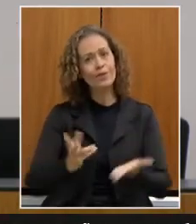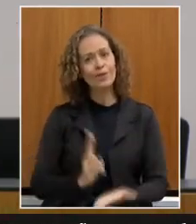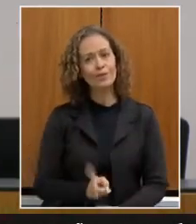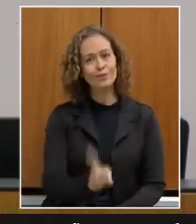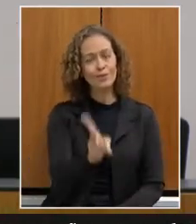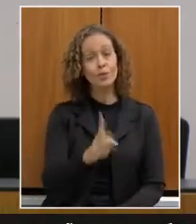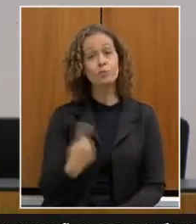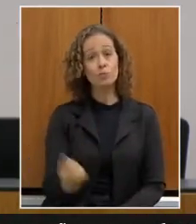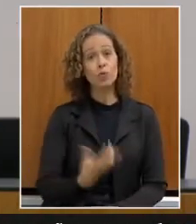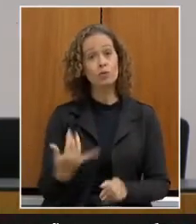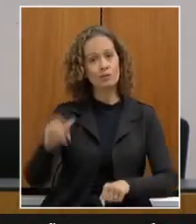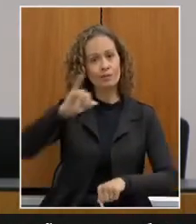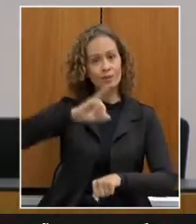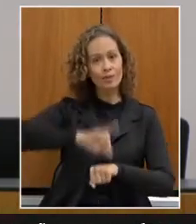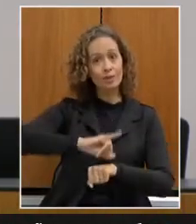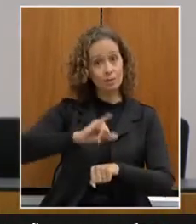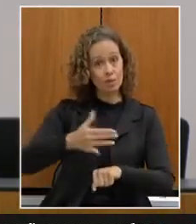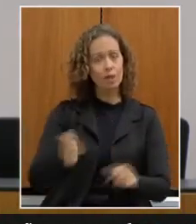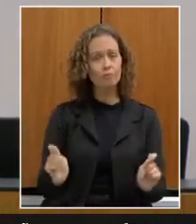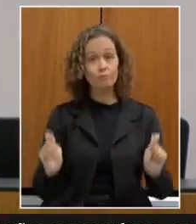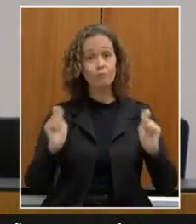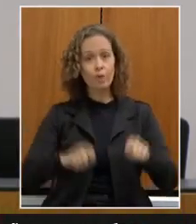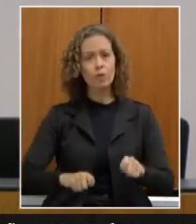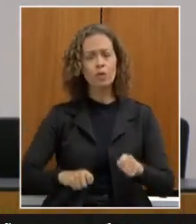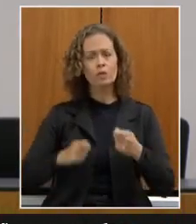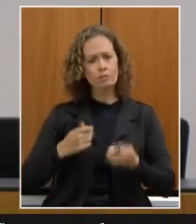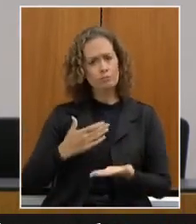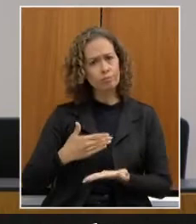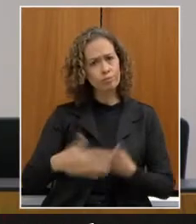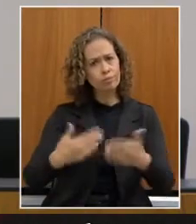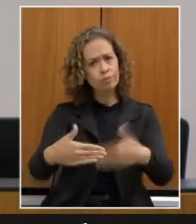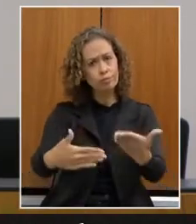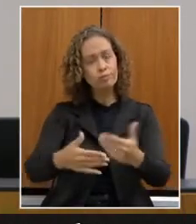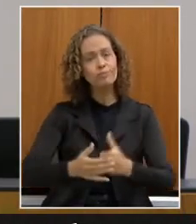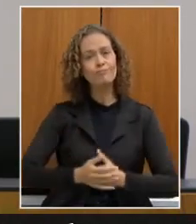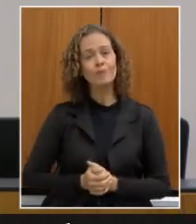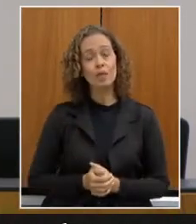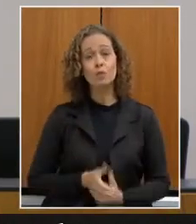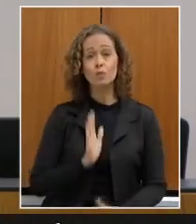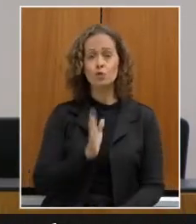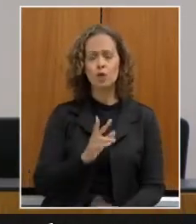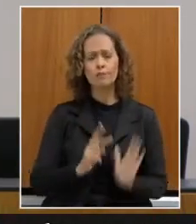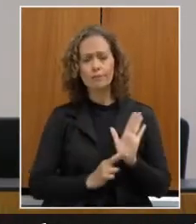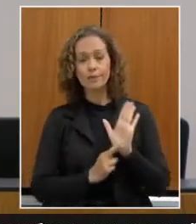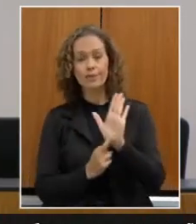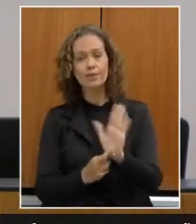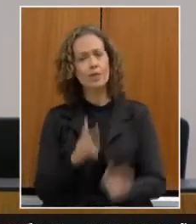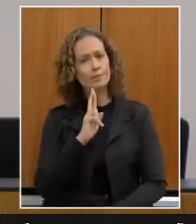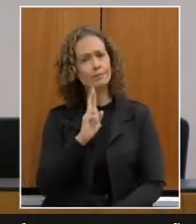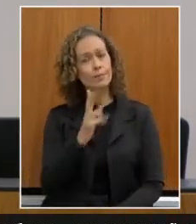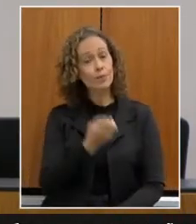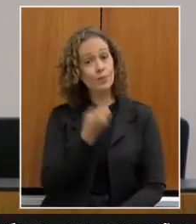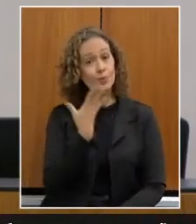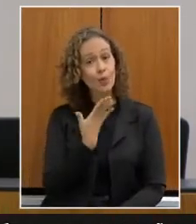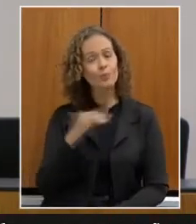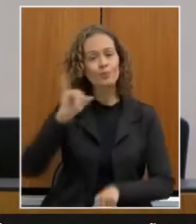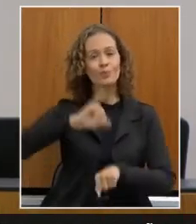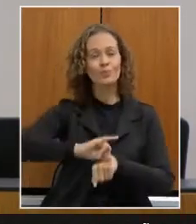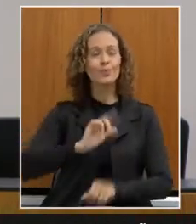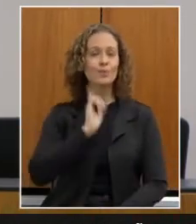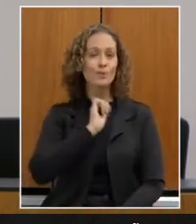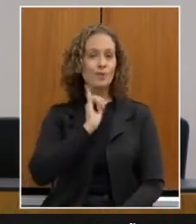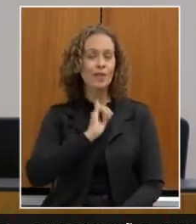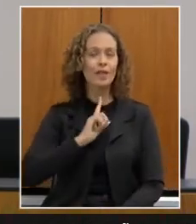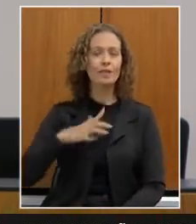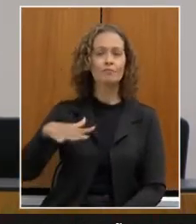a nossa capital, ela possa avançar. Eu tenho visto aí resultados animadores aqui na capital mineira, na